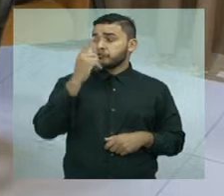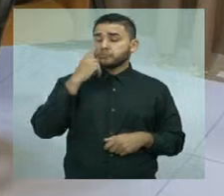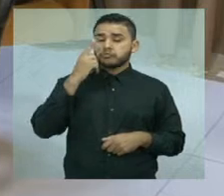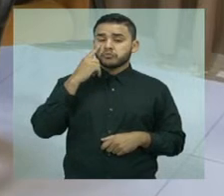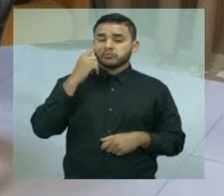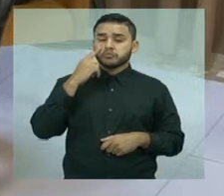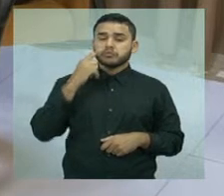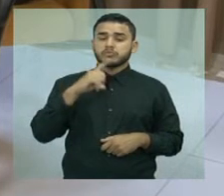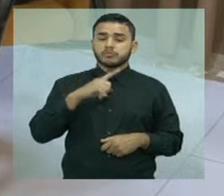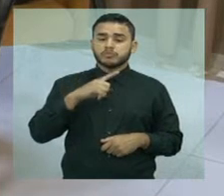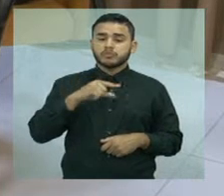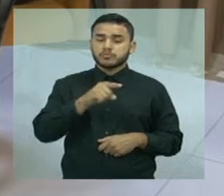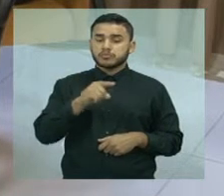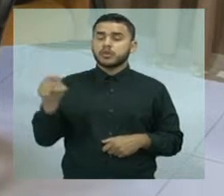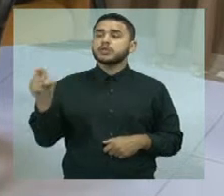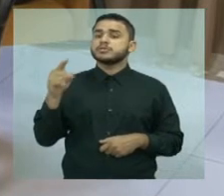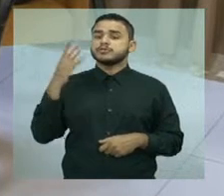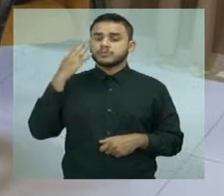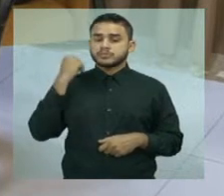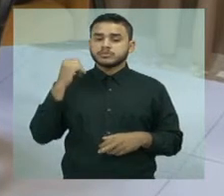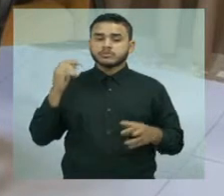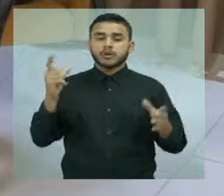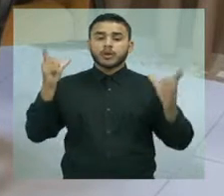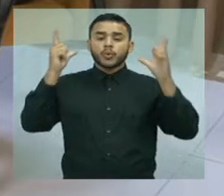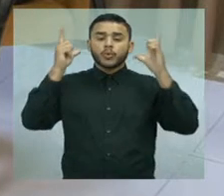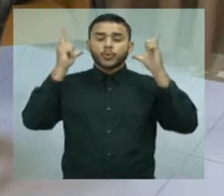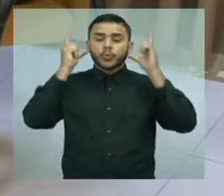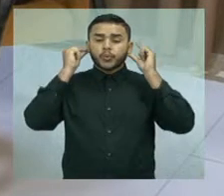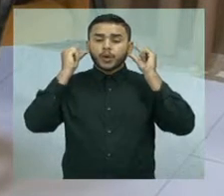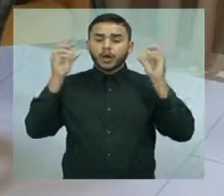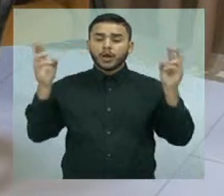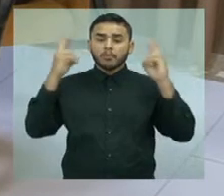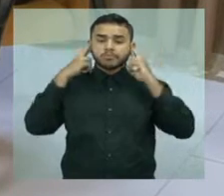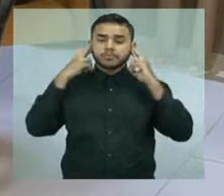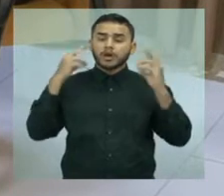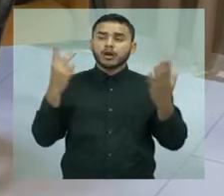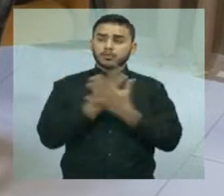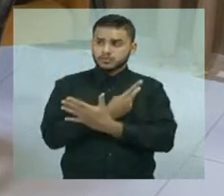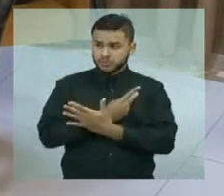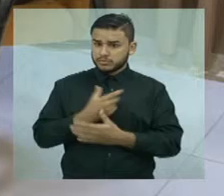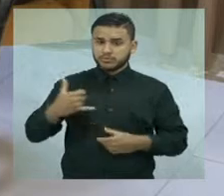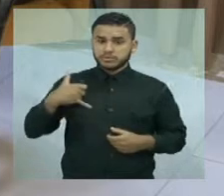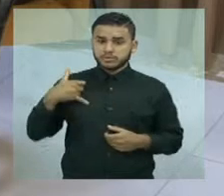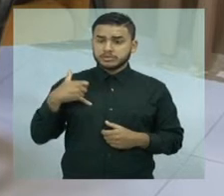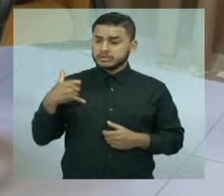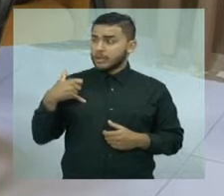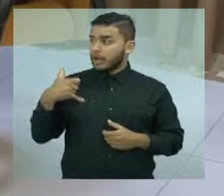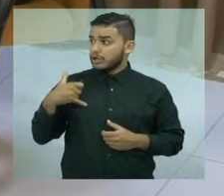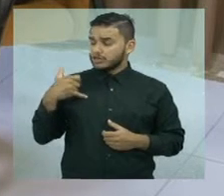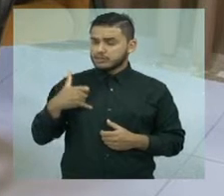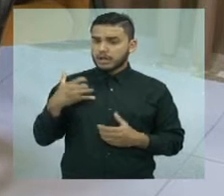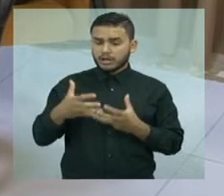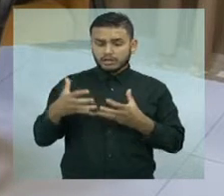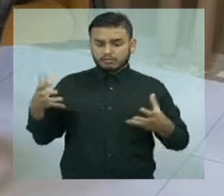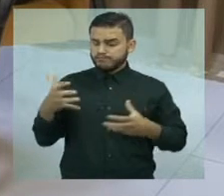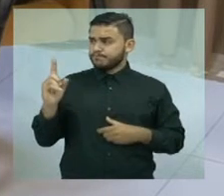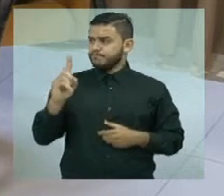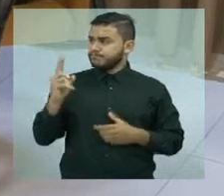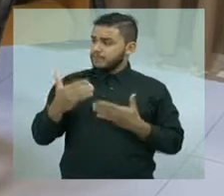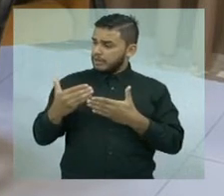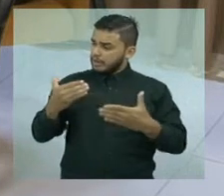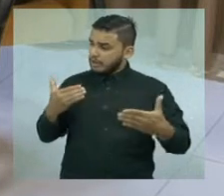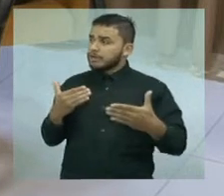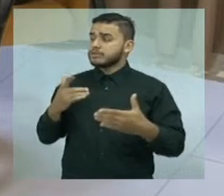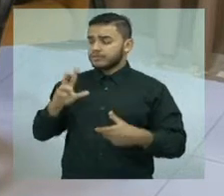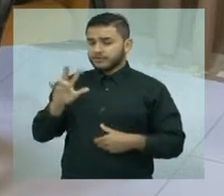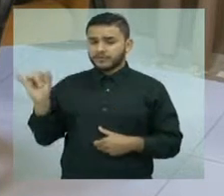serão gerações que vão perder a audição bem mais cedo do que a geração passada. Aliás, essa geração